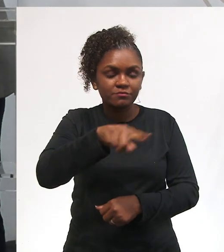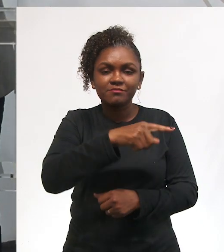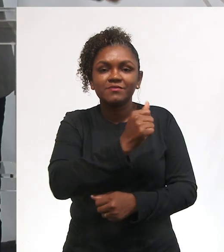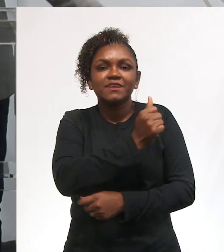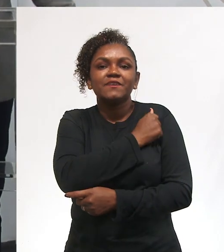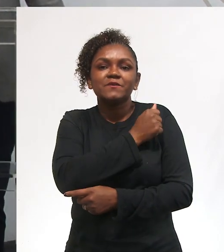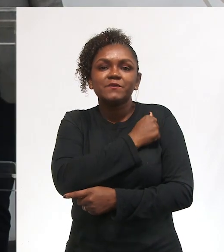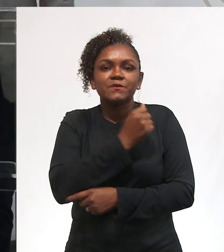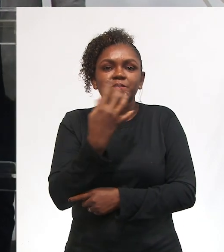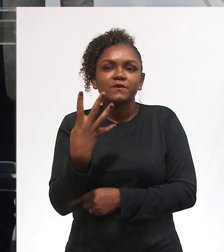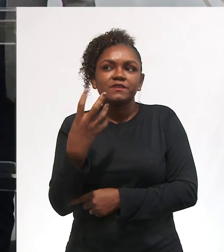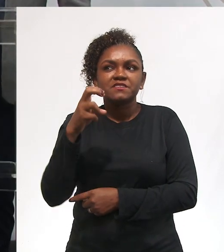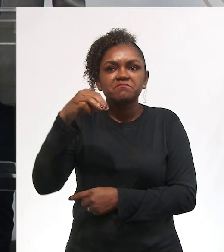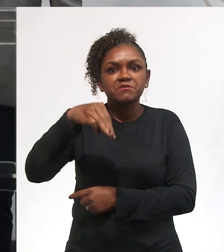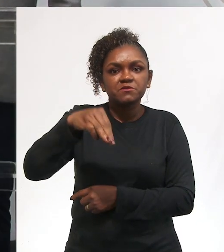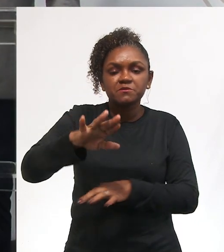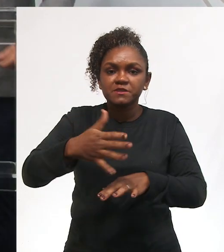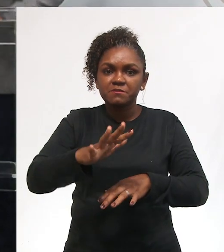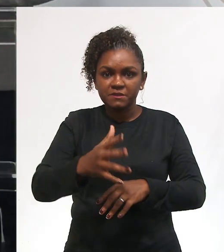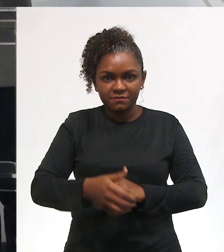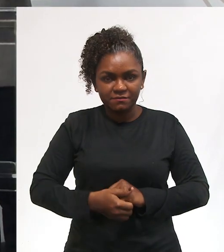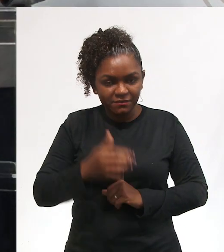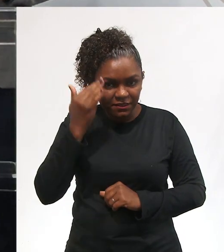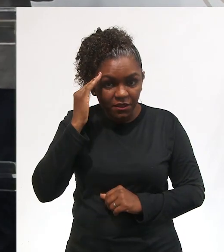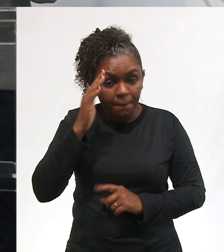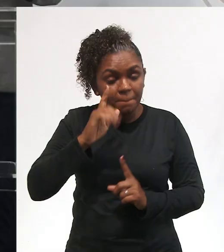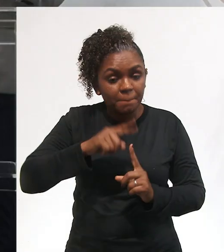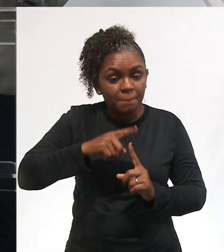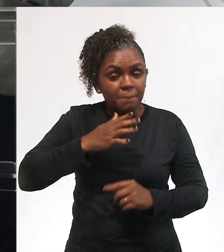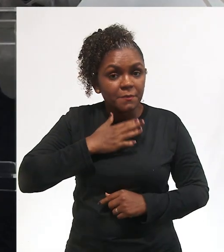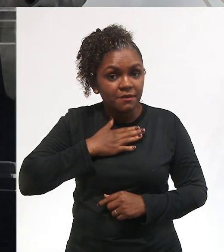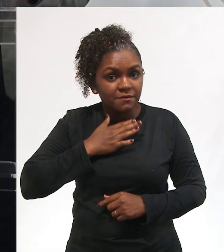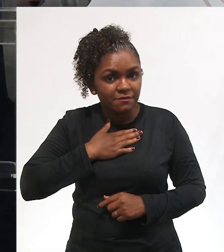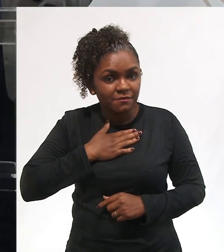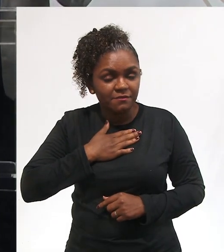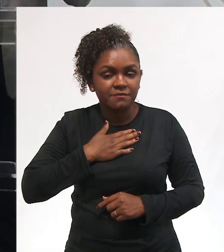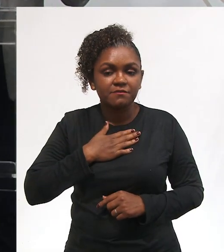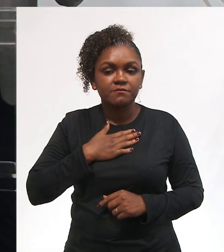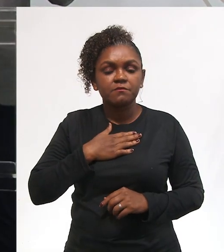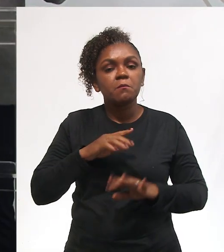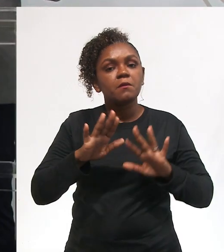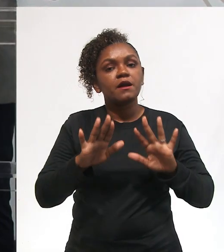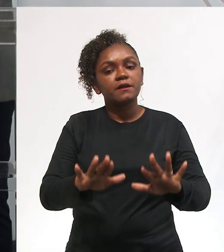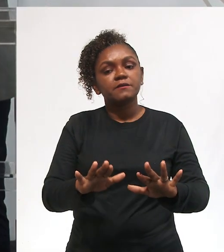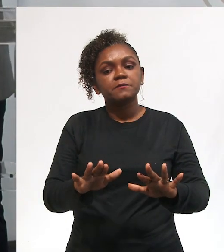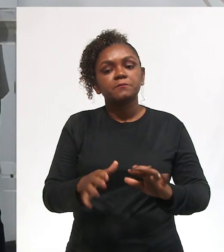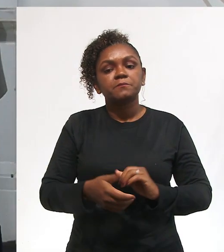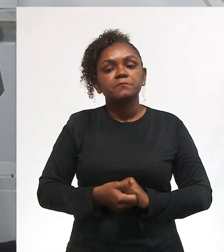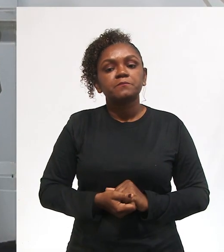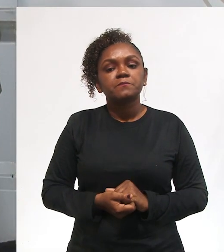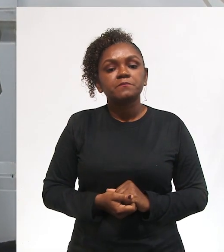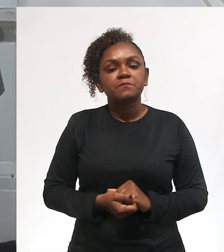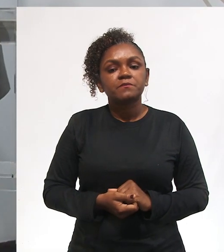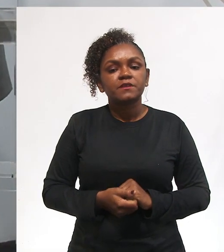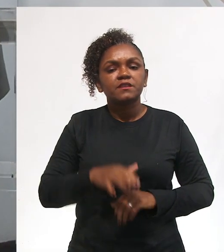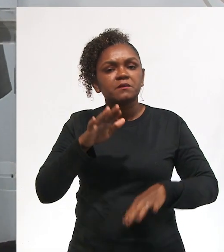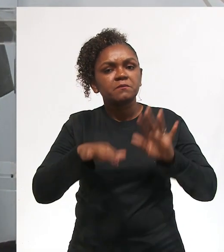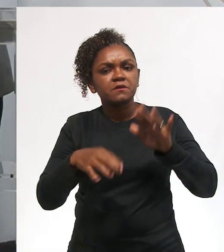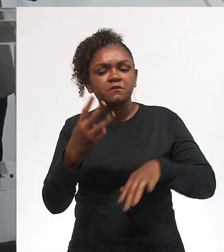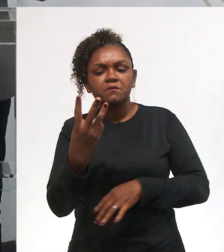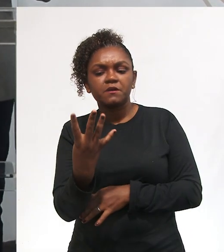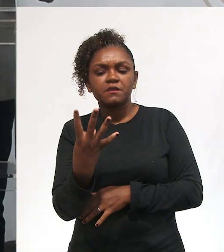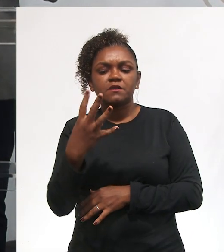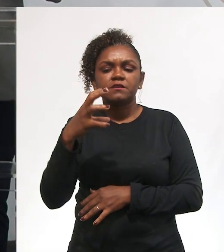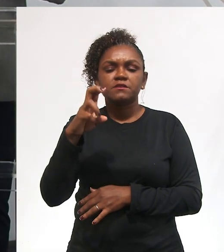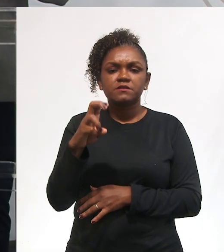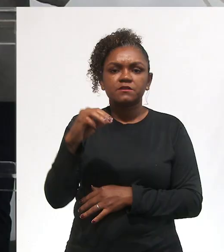aí 40, 50 minutos da aula. Como eu falei para vocês, hoje em dia tem estudos que até 40, 50 minutos você consegue